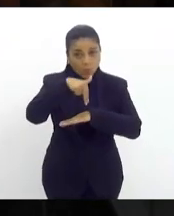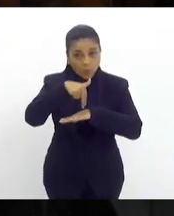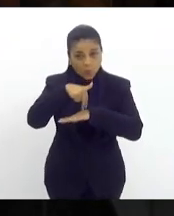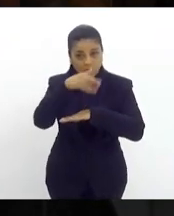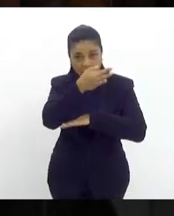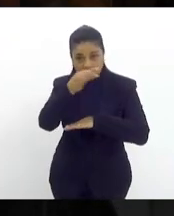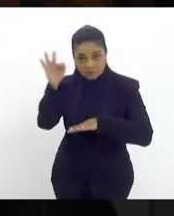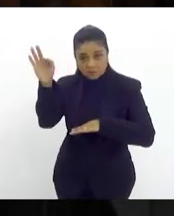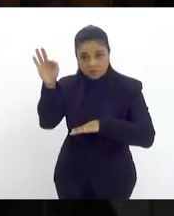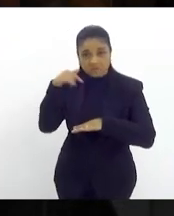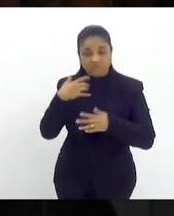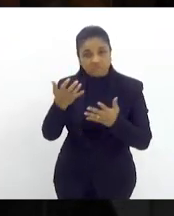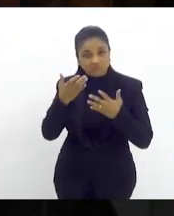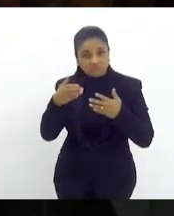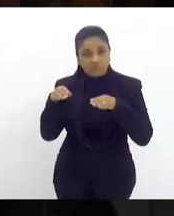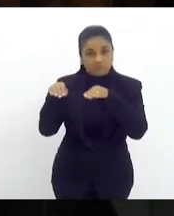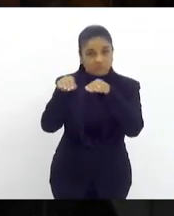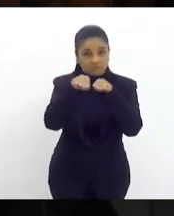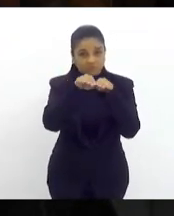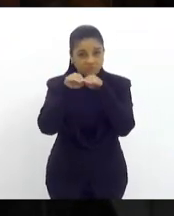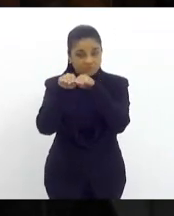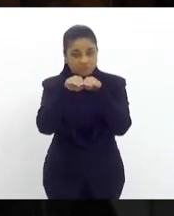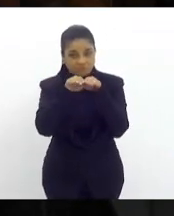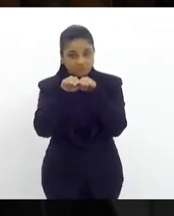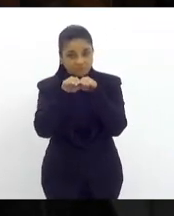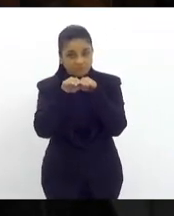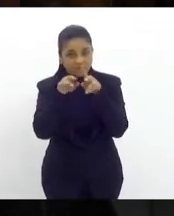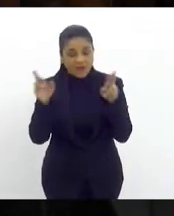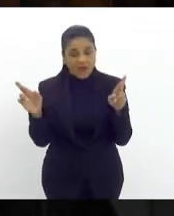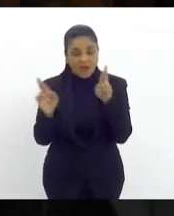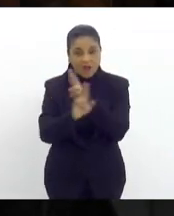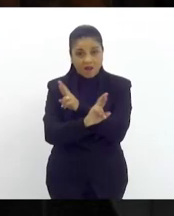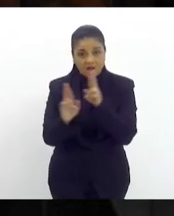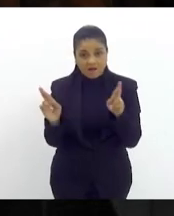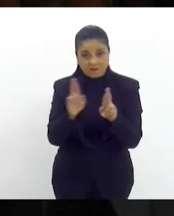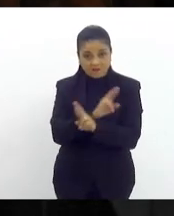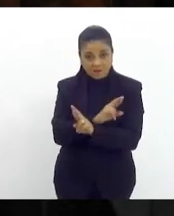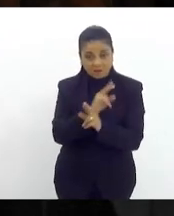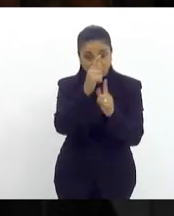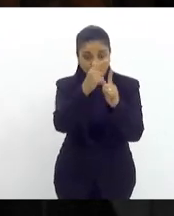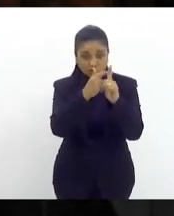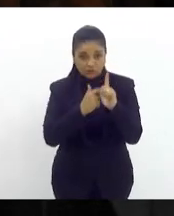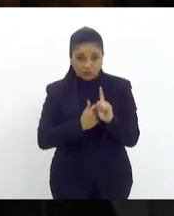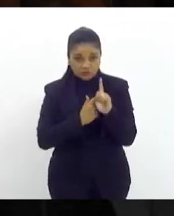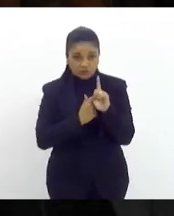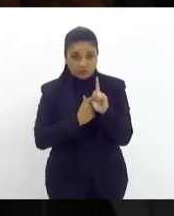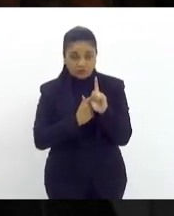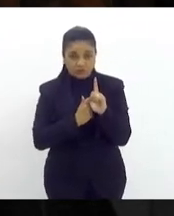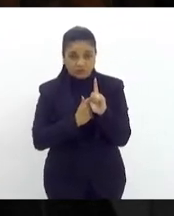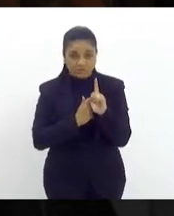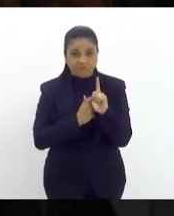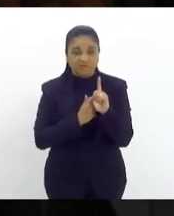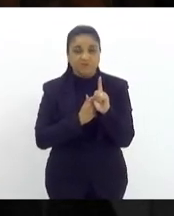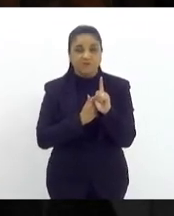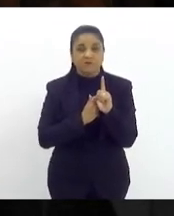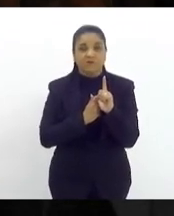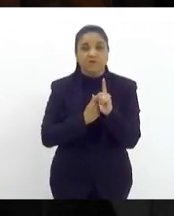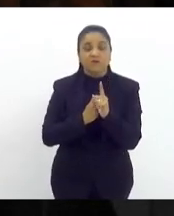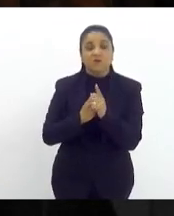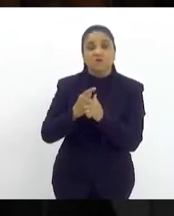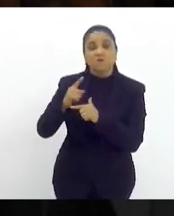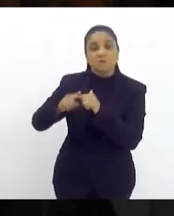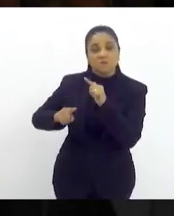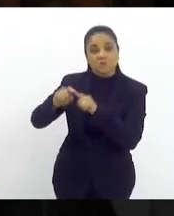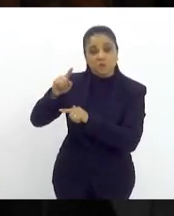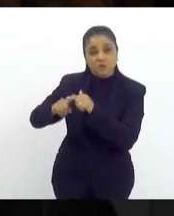haja estabilização da relação entre dívida bruta e produto interno